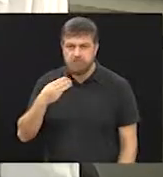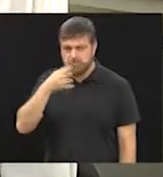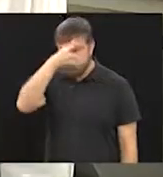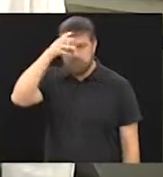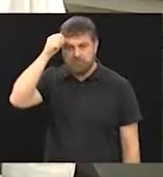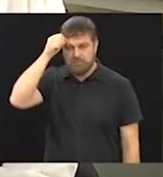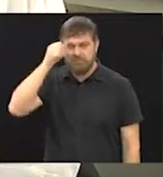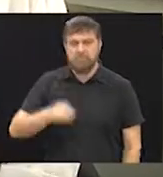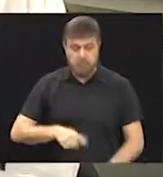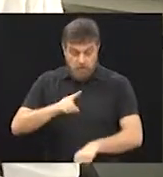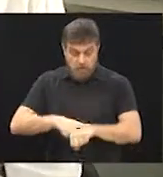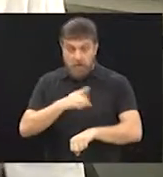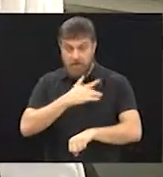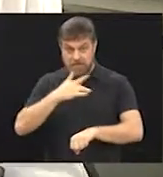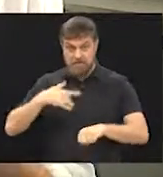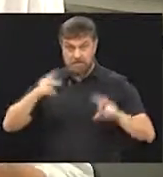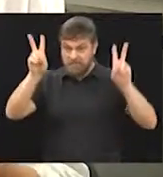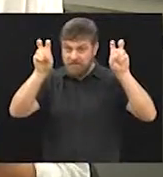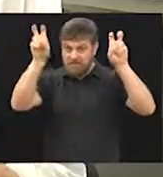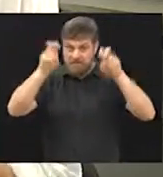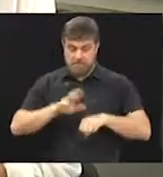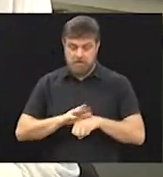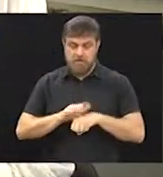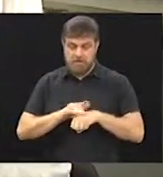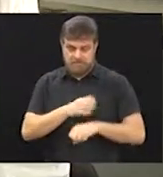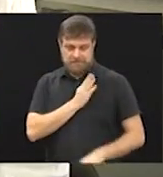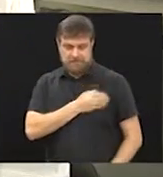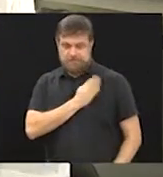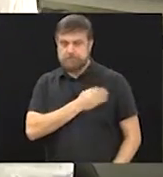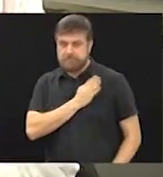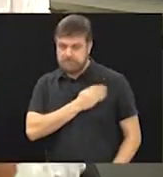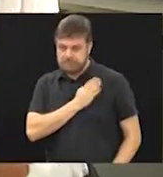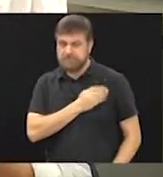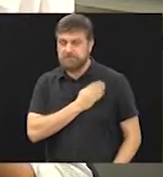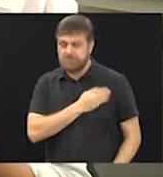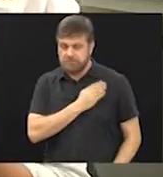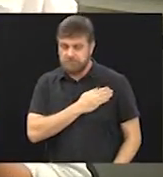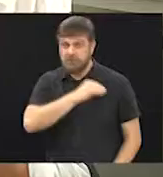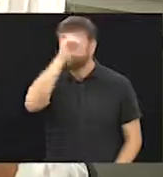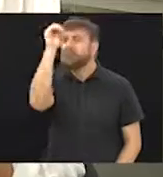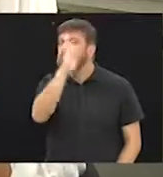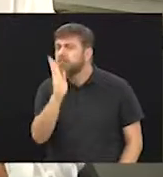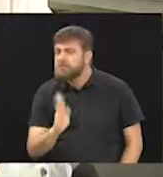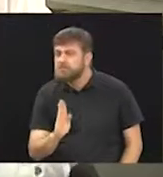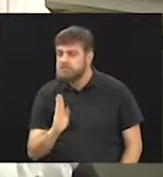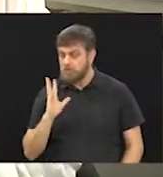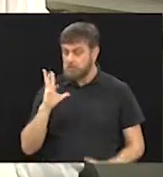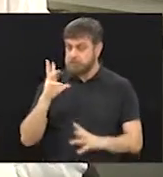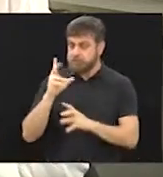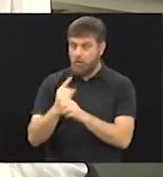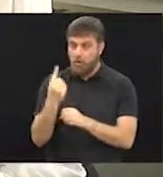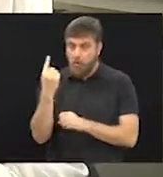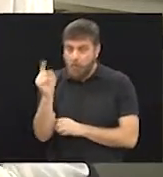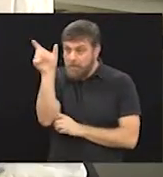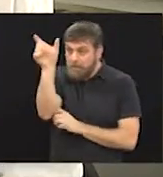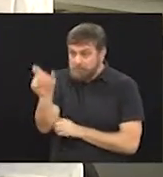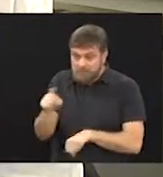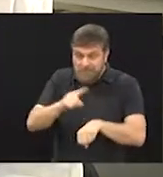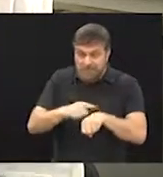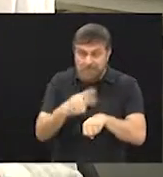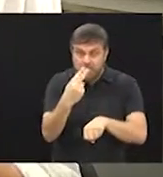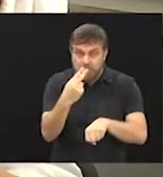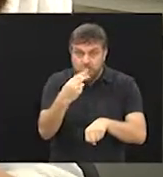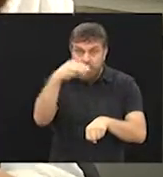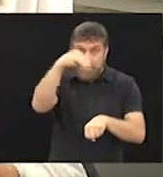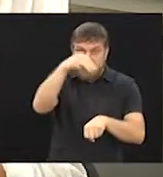gorda. Olá, o Momento Saúde de hoje vai falar sobre doenças cardiovasculares. Aqui no Brasil, a estimativa é de uma morte a cada 2